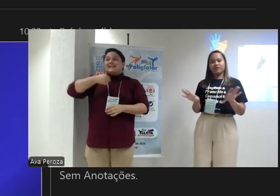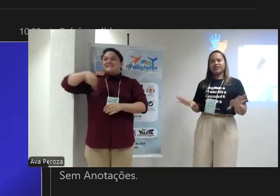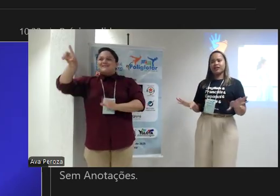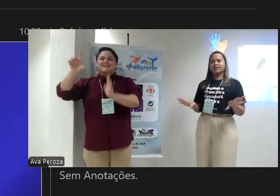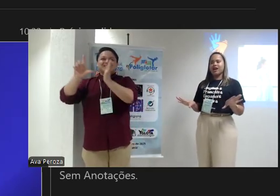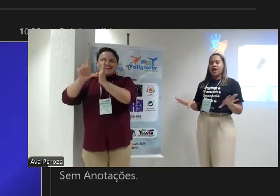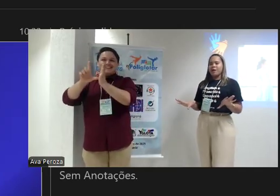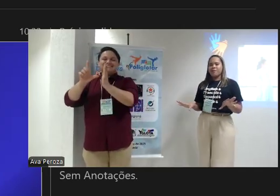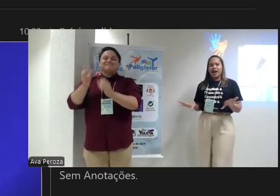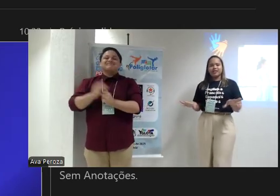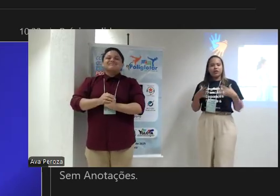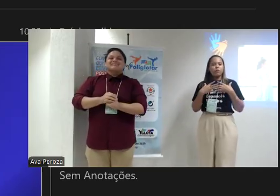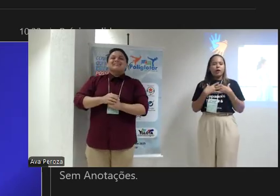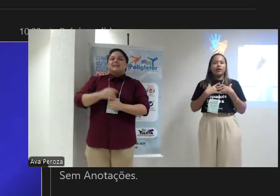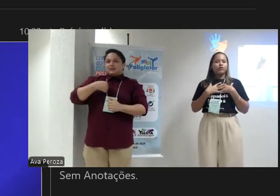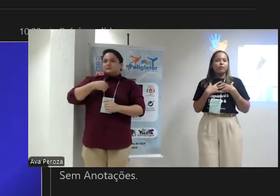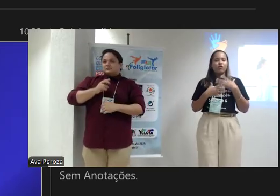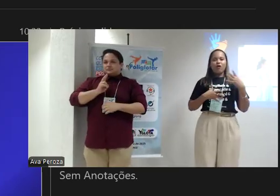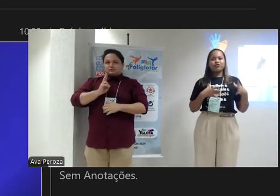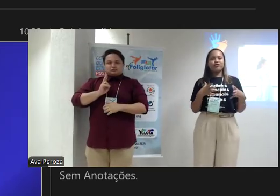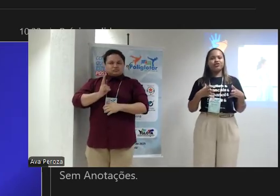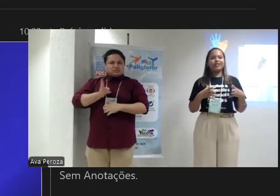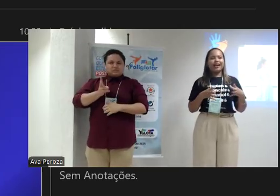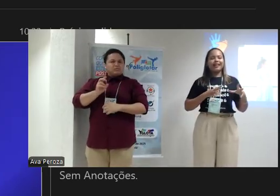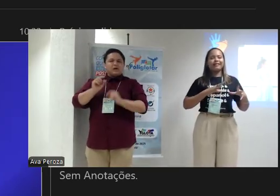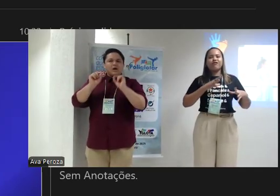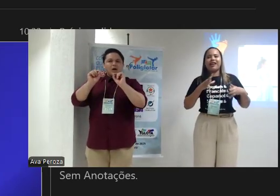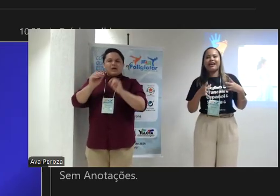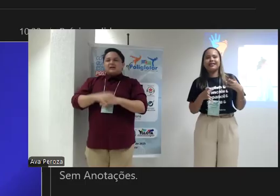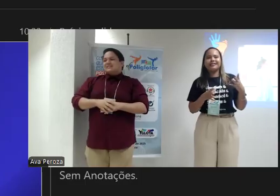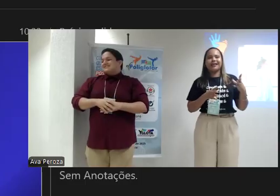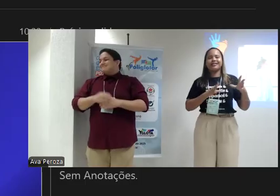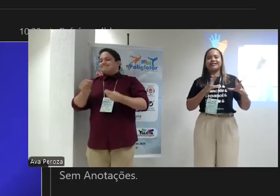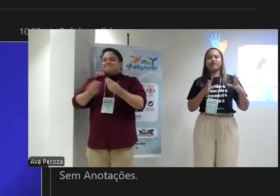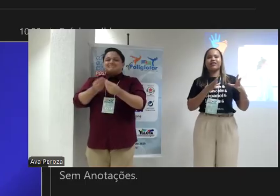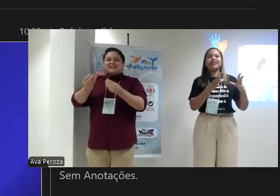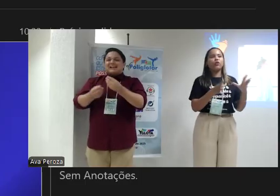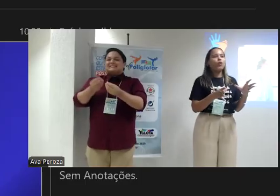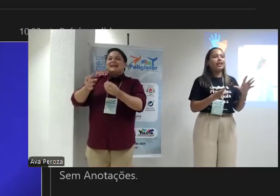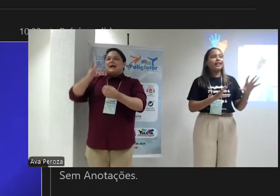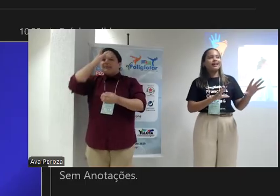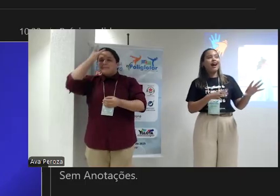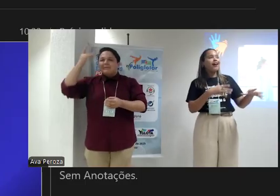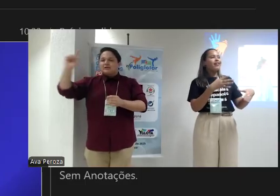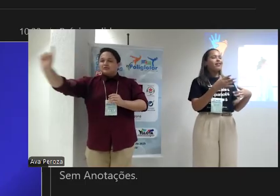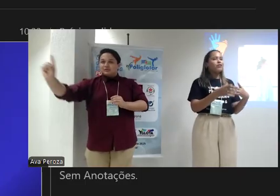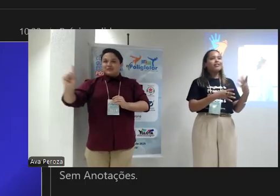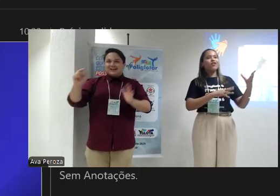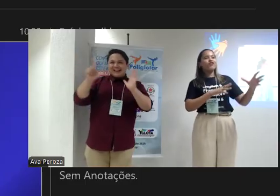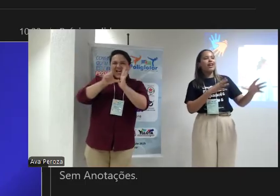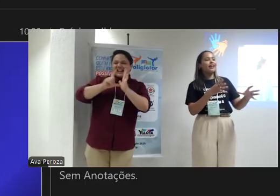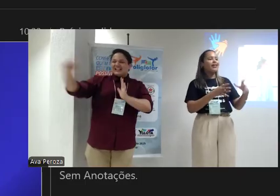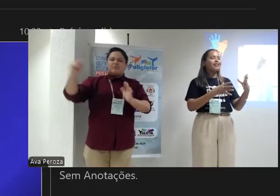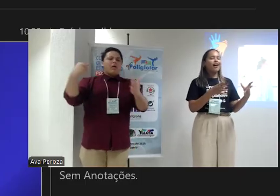não sei vocês, mas assim como minha mãe, eu também não gosto de ter aquela interferência do vendedor ali. Ai, o que é que